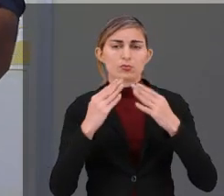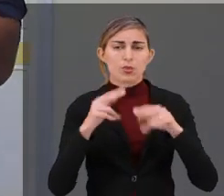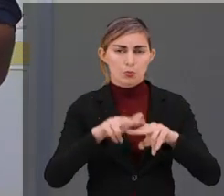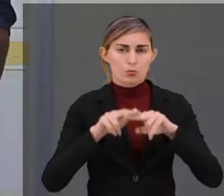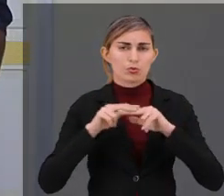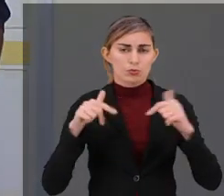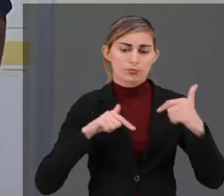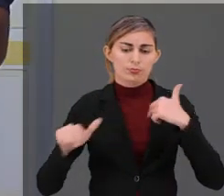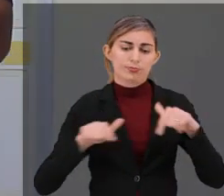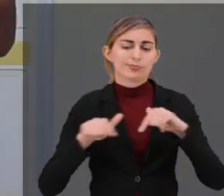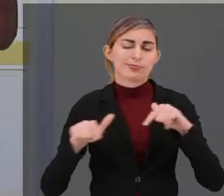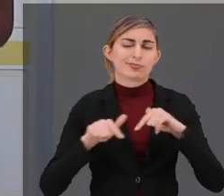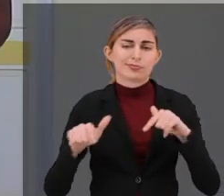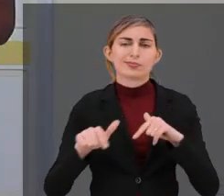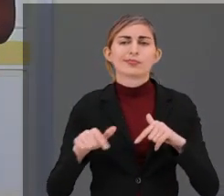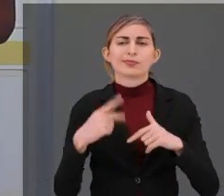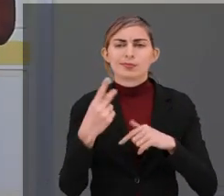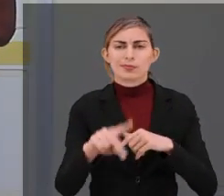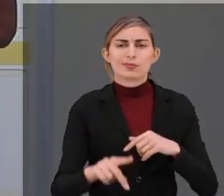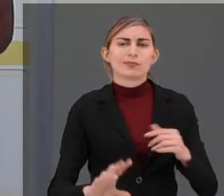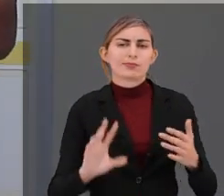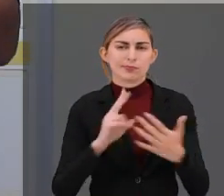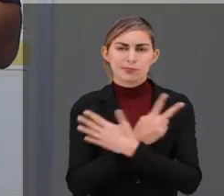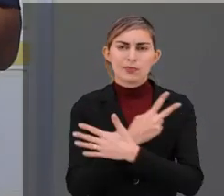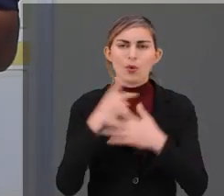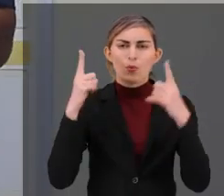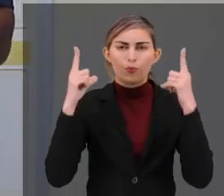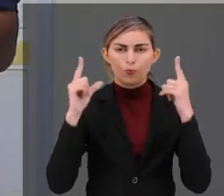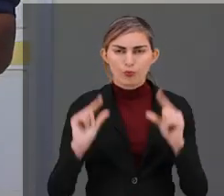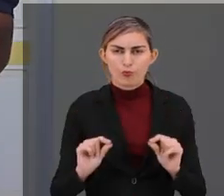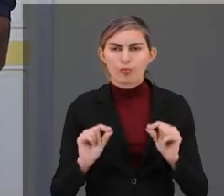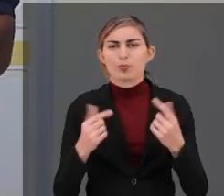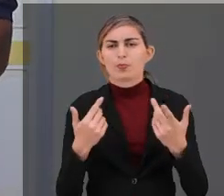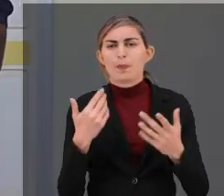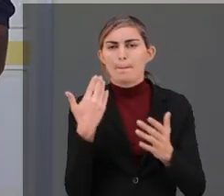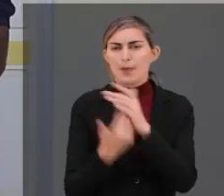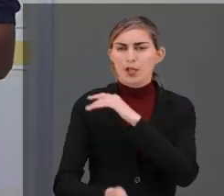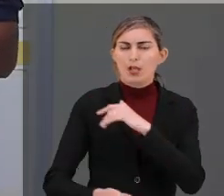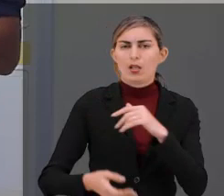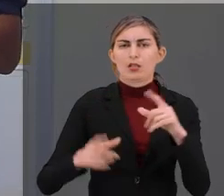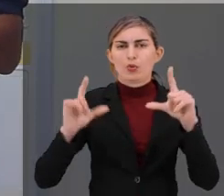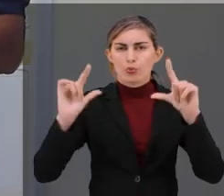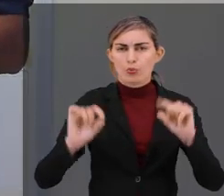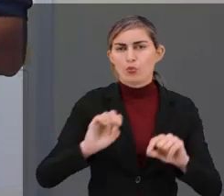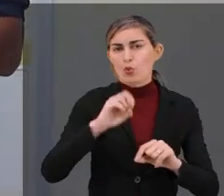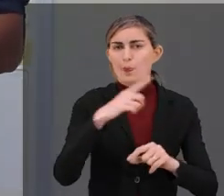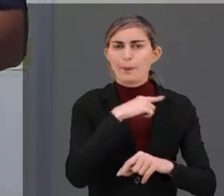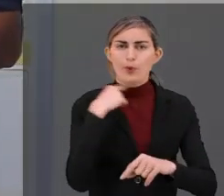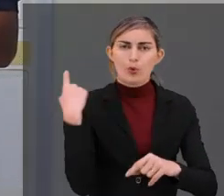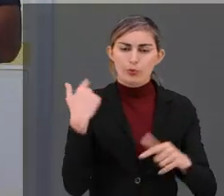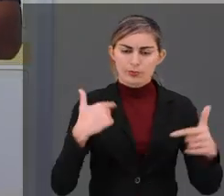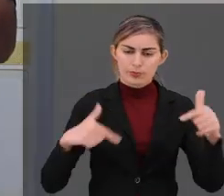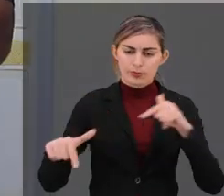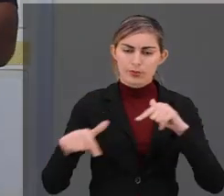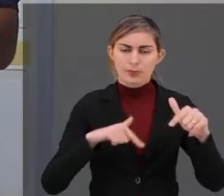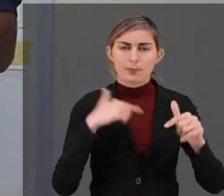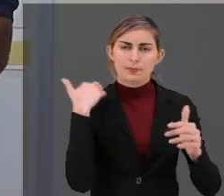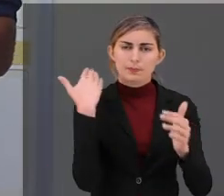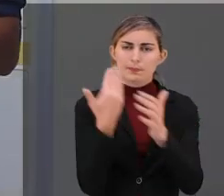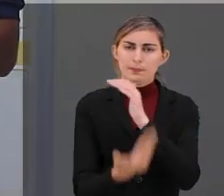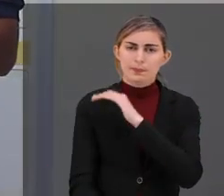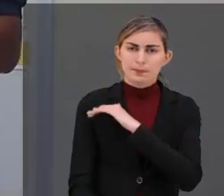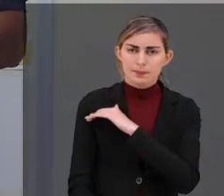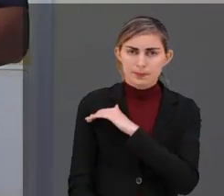do serviço. E aí causando perda, redução ou morte do trabalhador, que aí ele perdendo